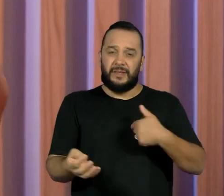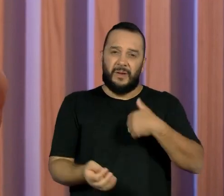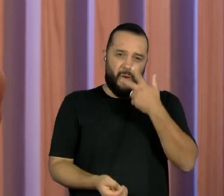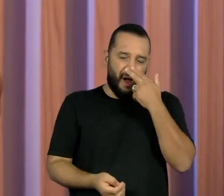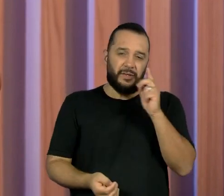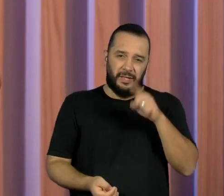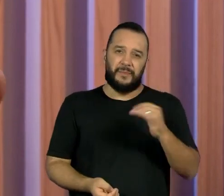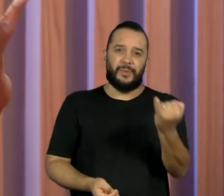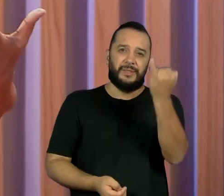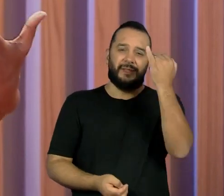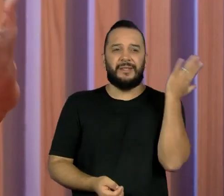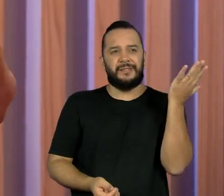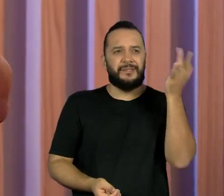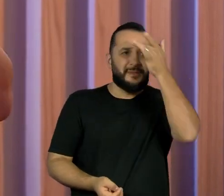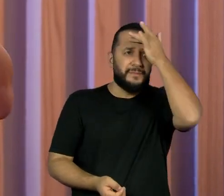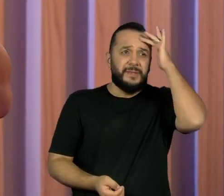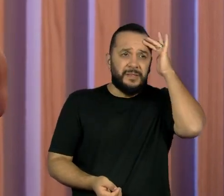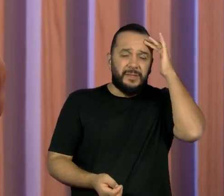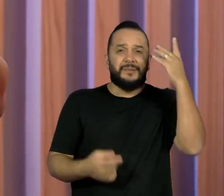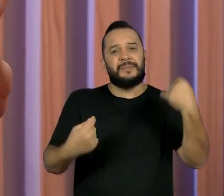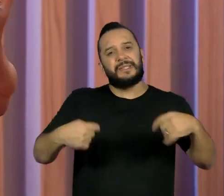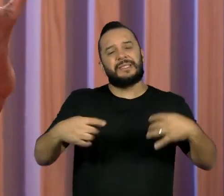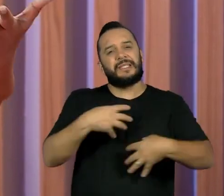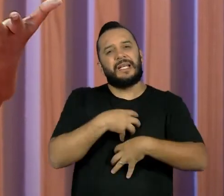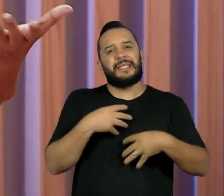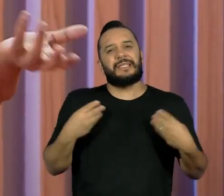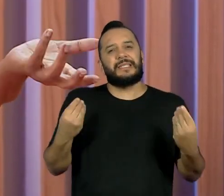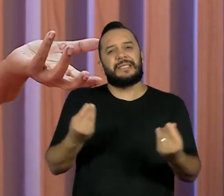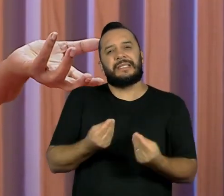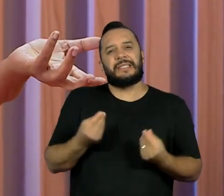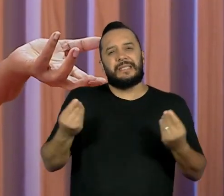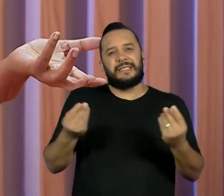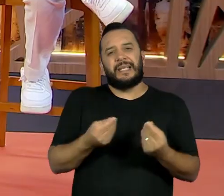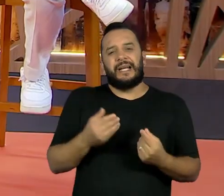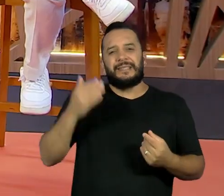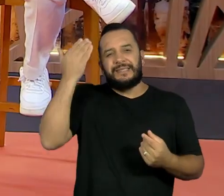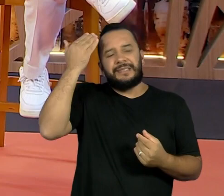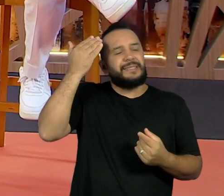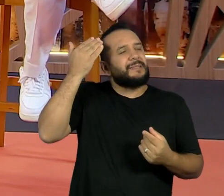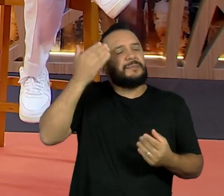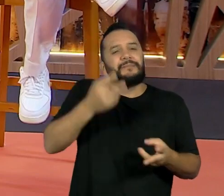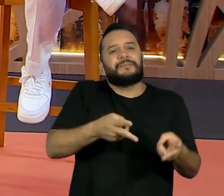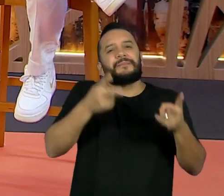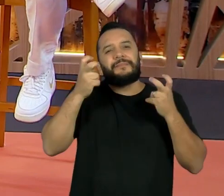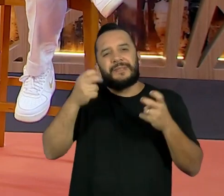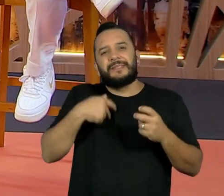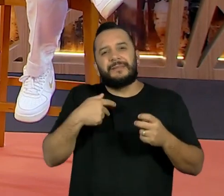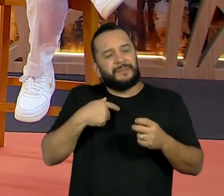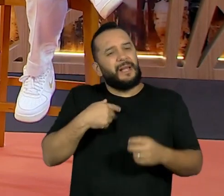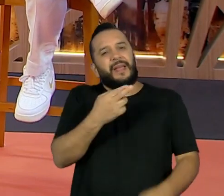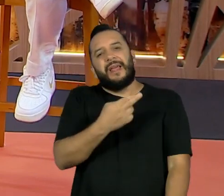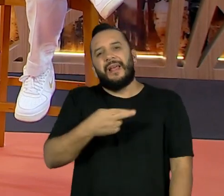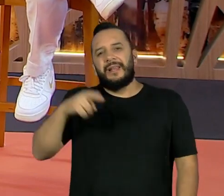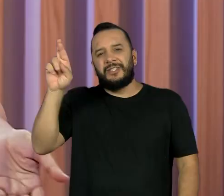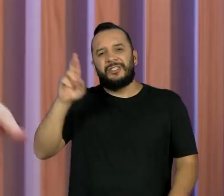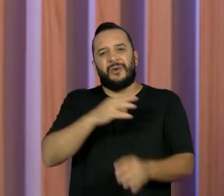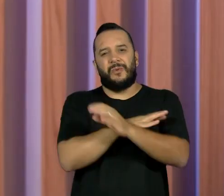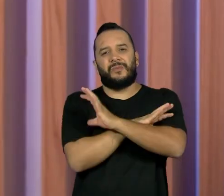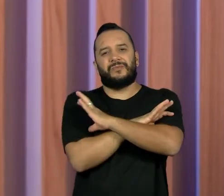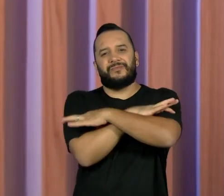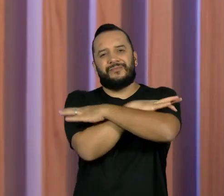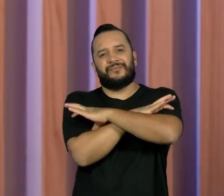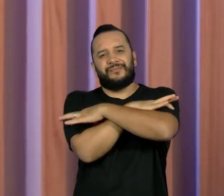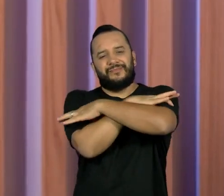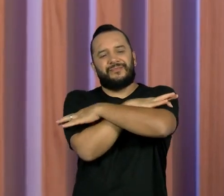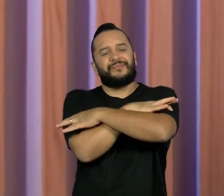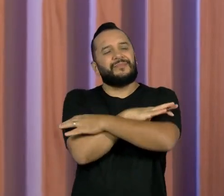se as pessoas não têm a sensibilidade para perceber a riqueza das religiões de matriz africana, no mínimo, né, tem uma